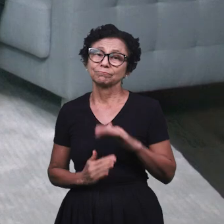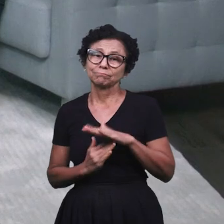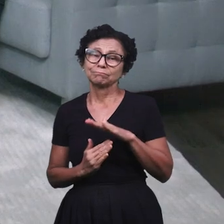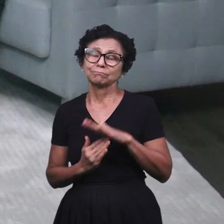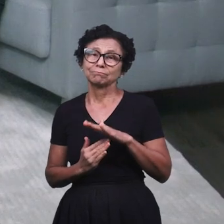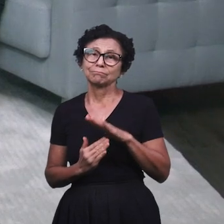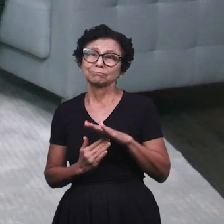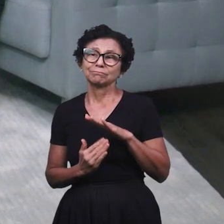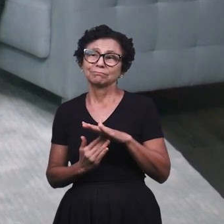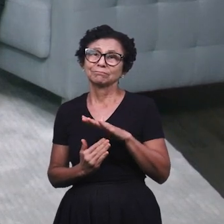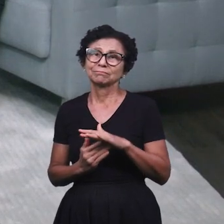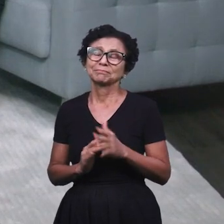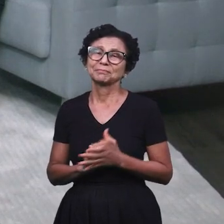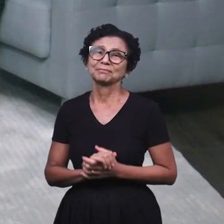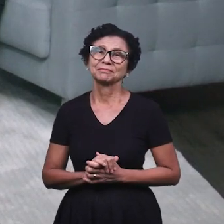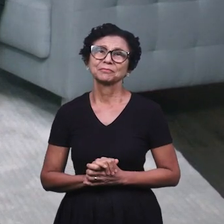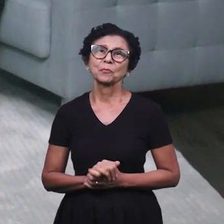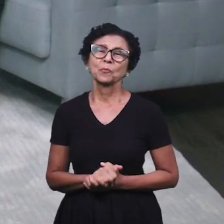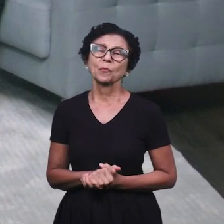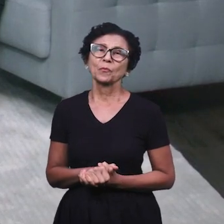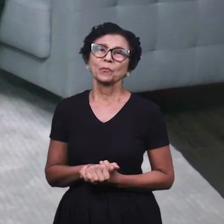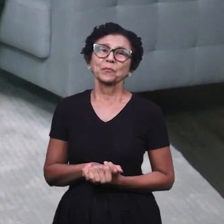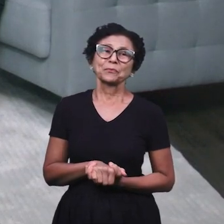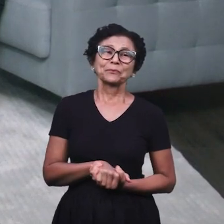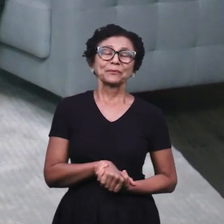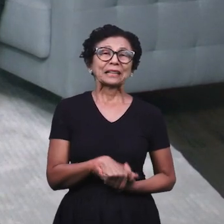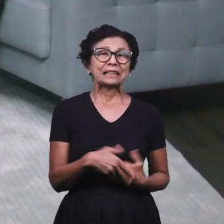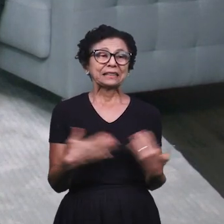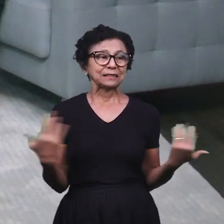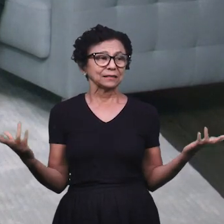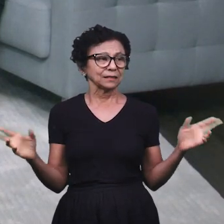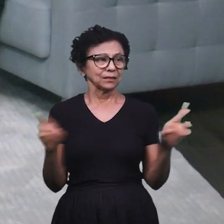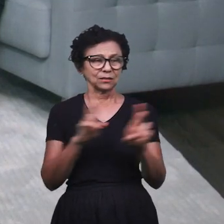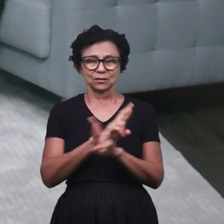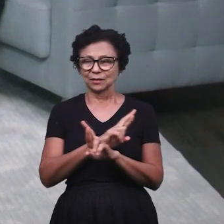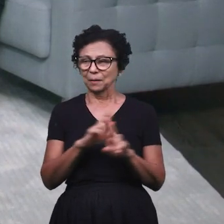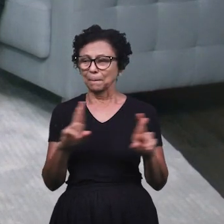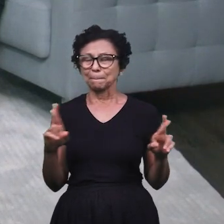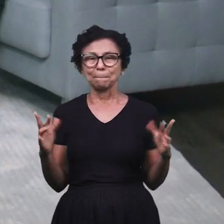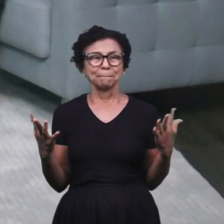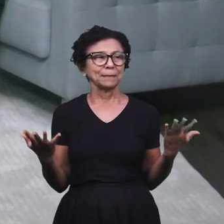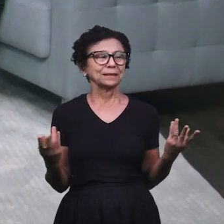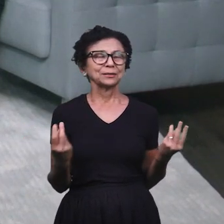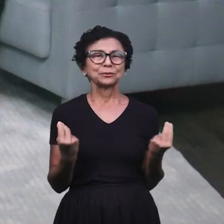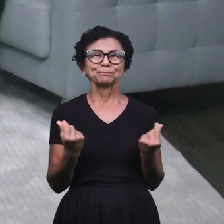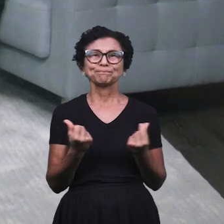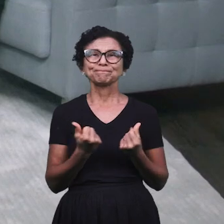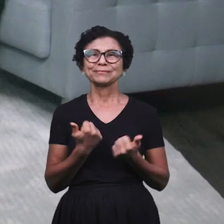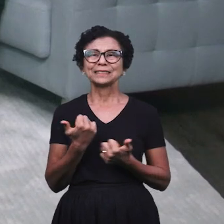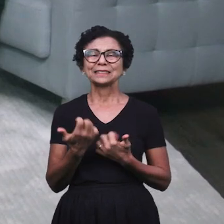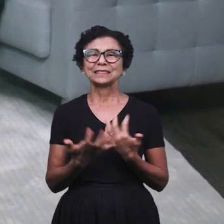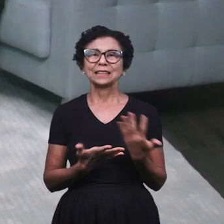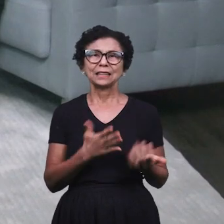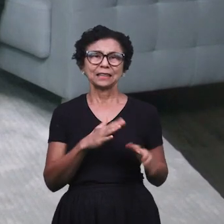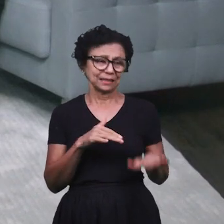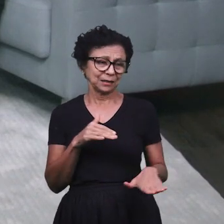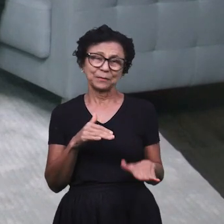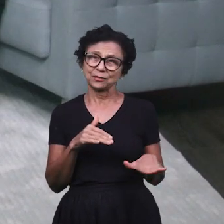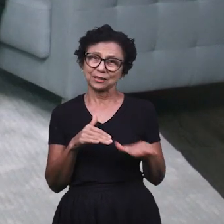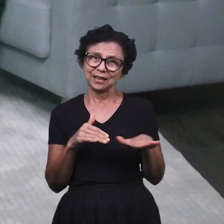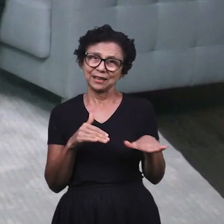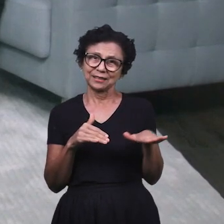algumas coisas. E esse convívio desperta no jovem, ela é o quê? Uma intermediária,